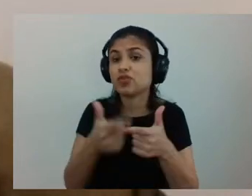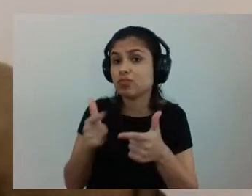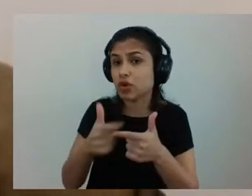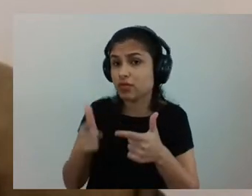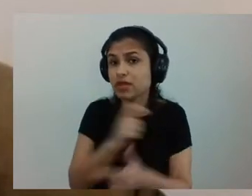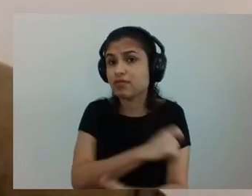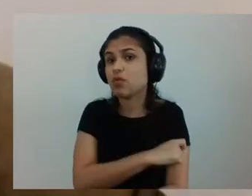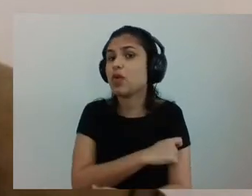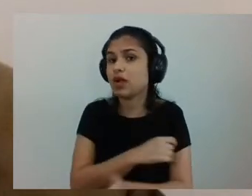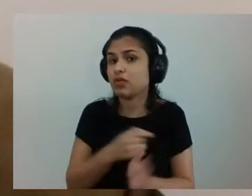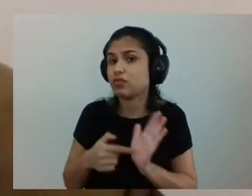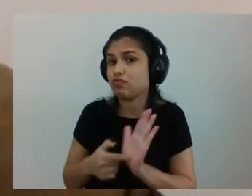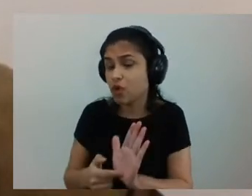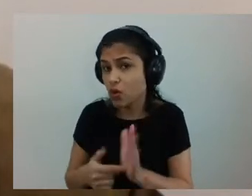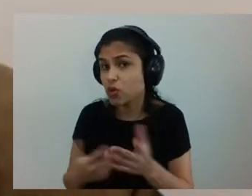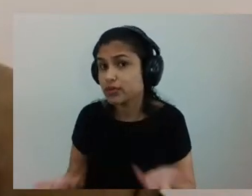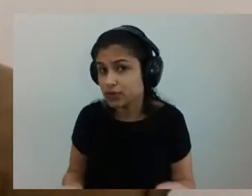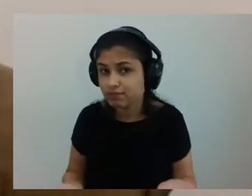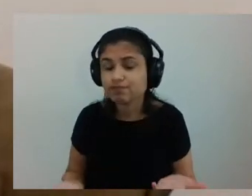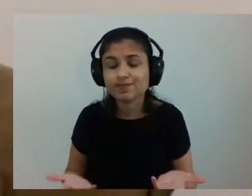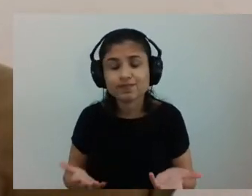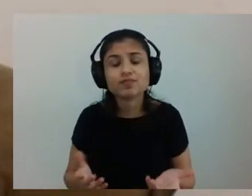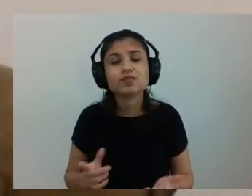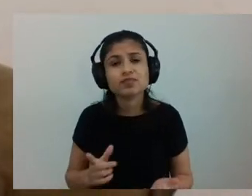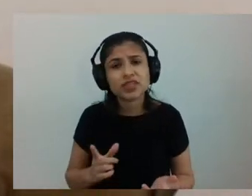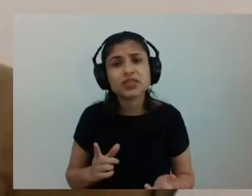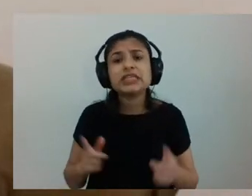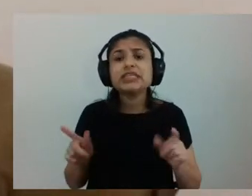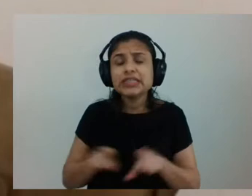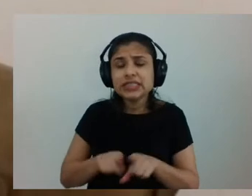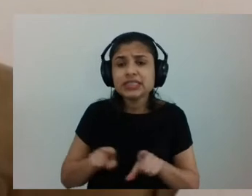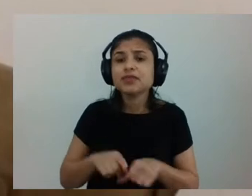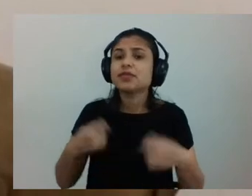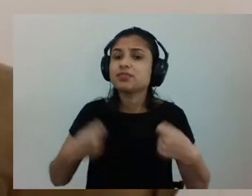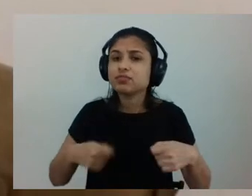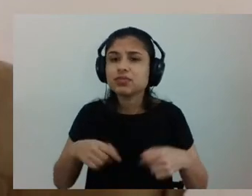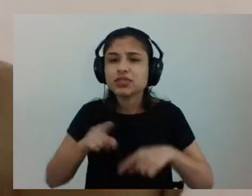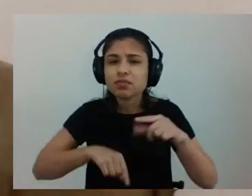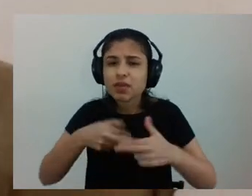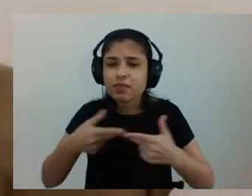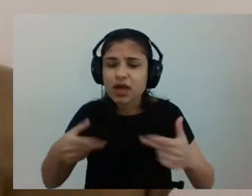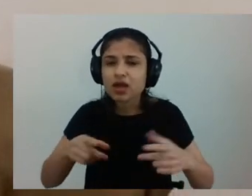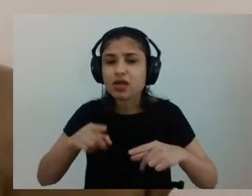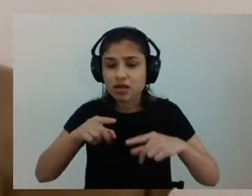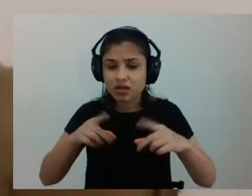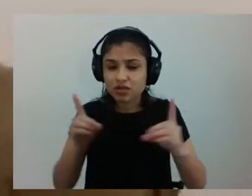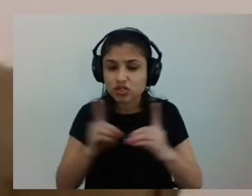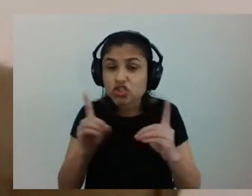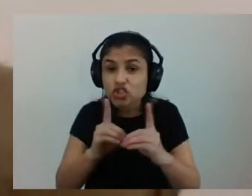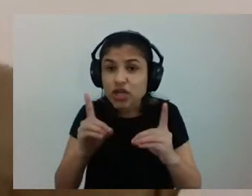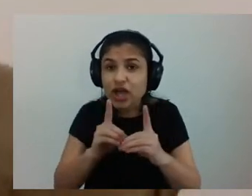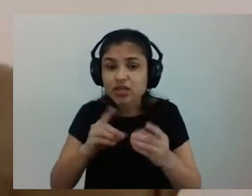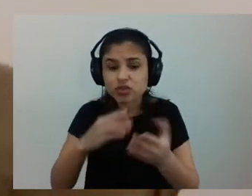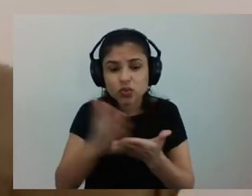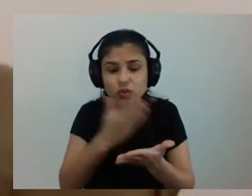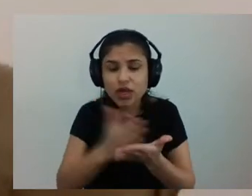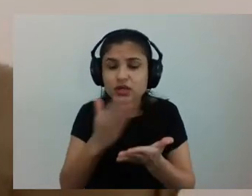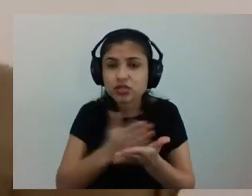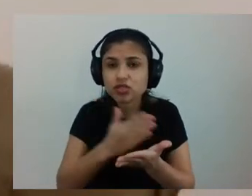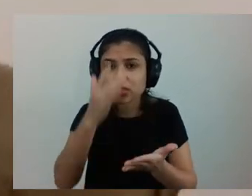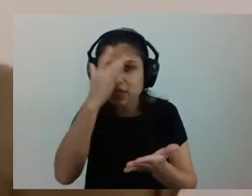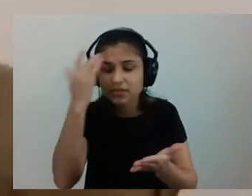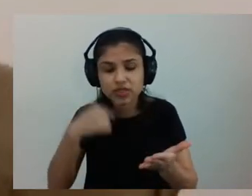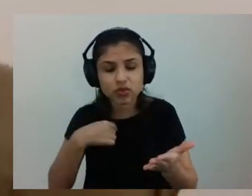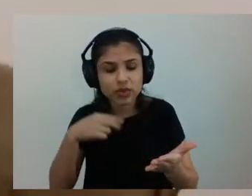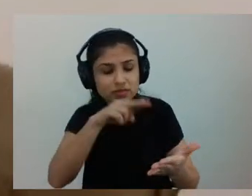podem apresentar. Então, nós temos também que preparar material didático, cartilhas, para que essas pessoas saibam onde elas vão encontrar os